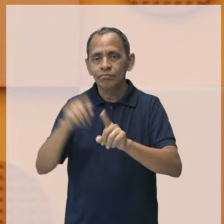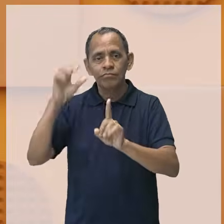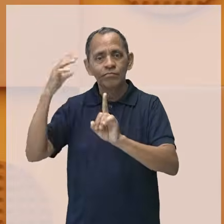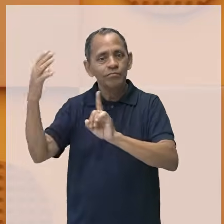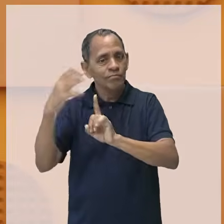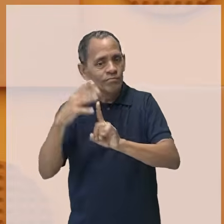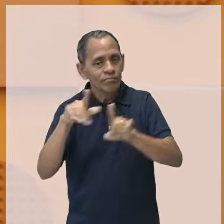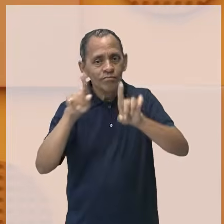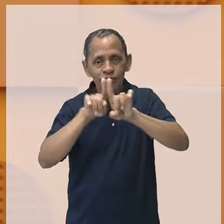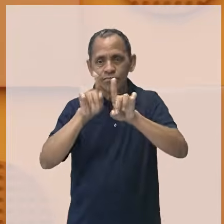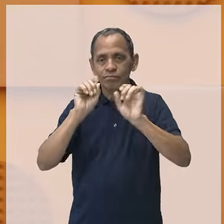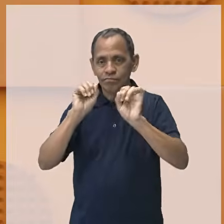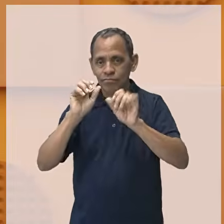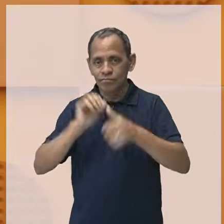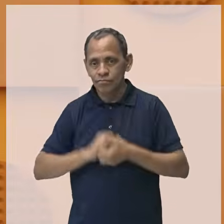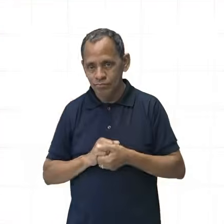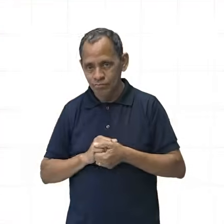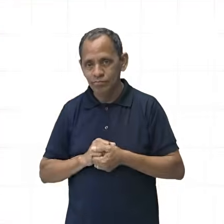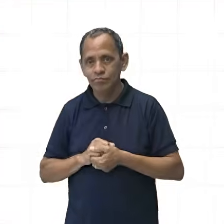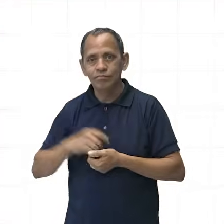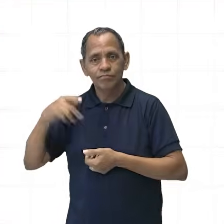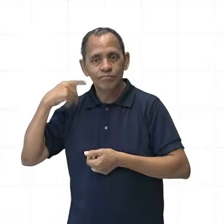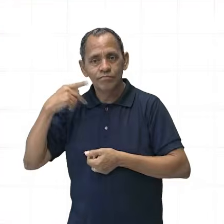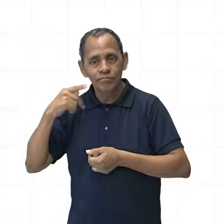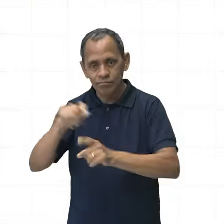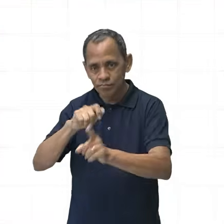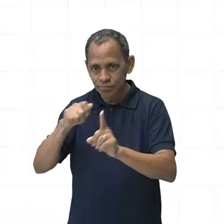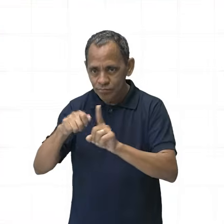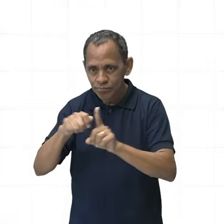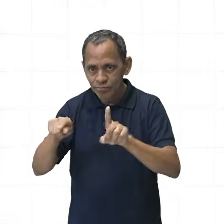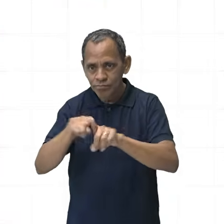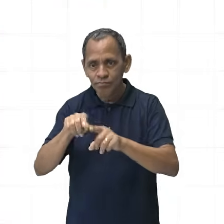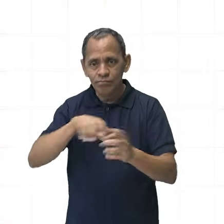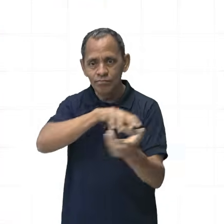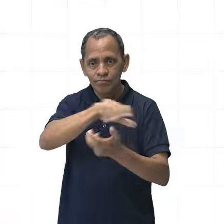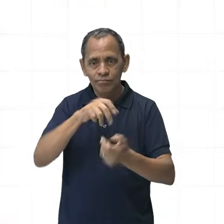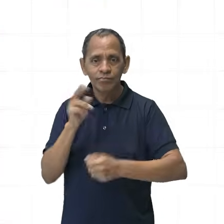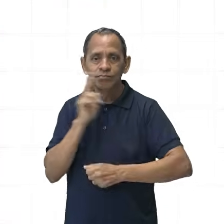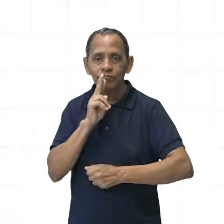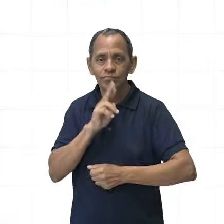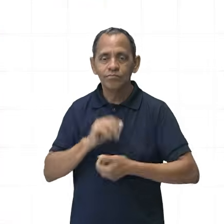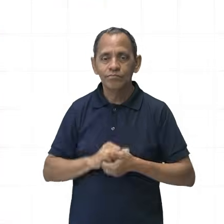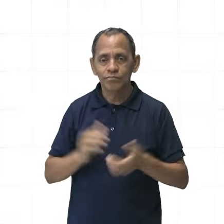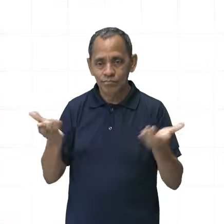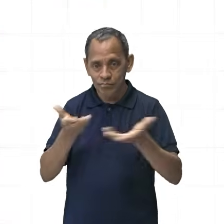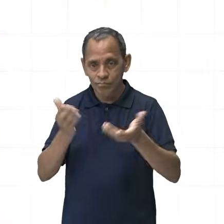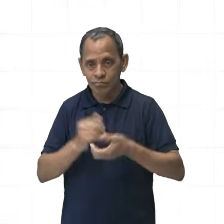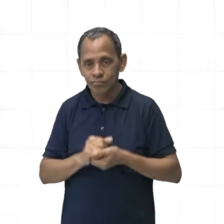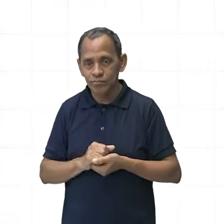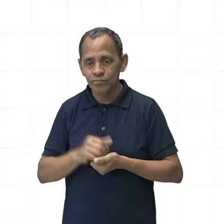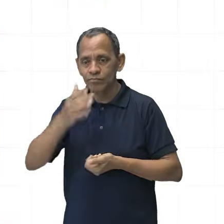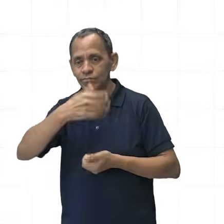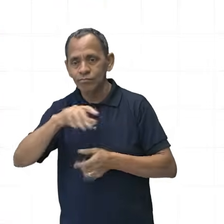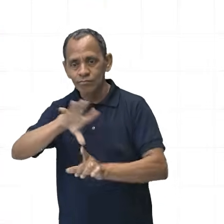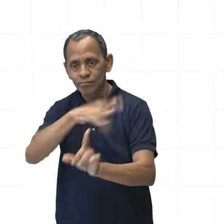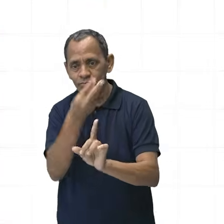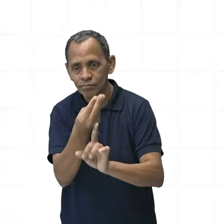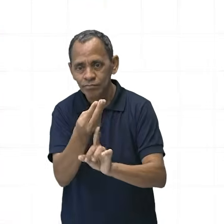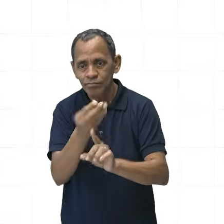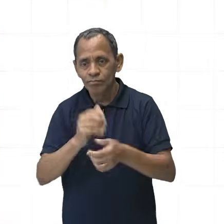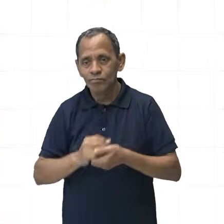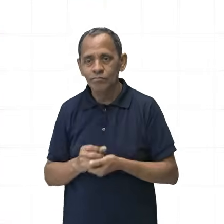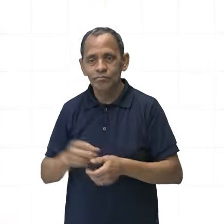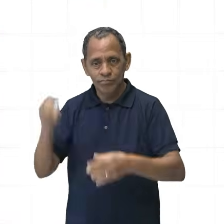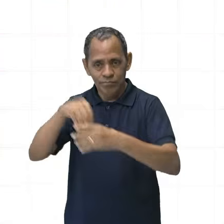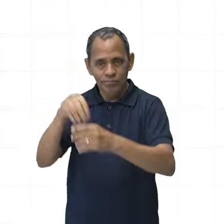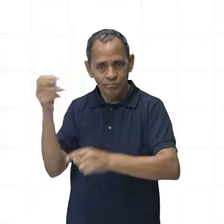território, ok? Continuando, vimos a questão da influência, né, política e